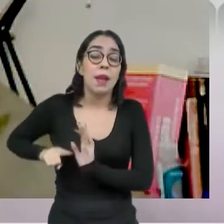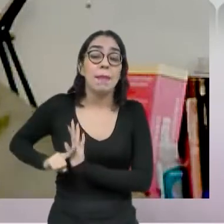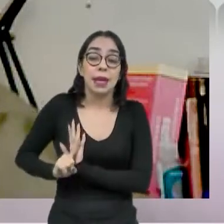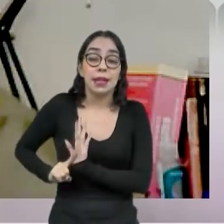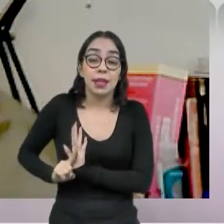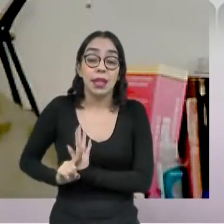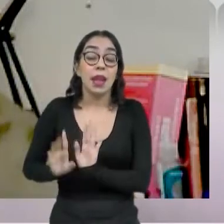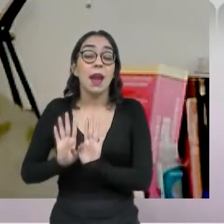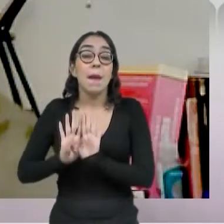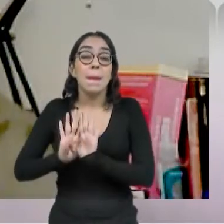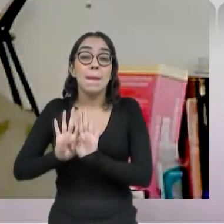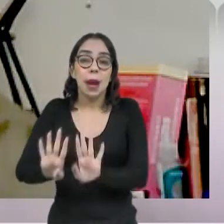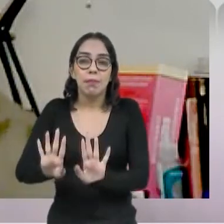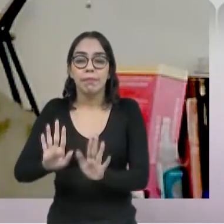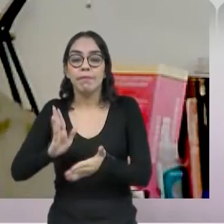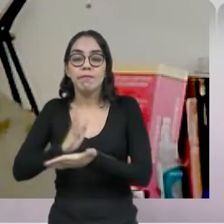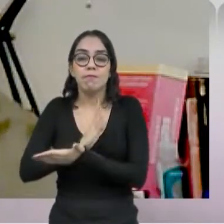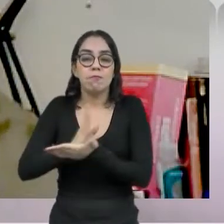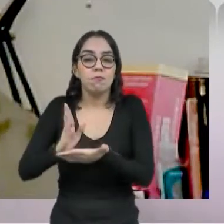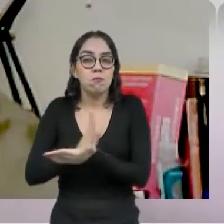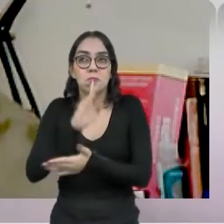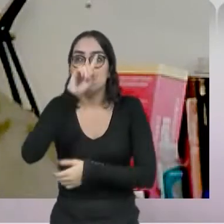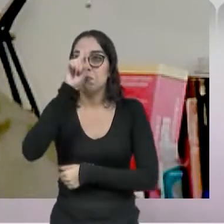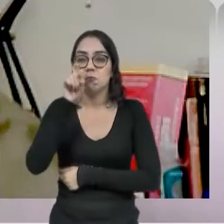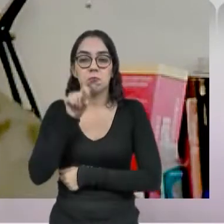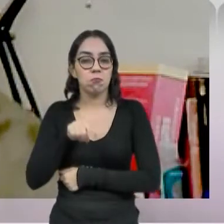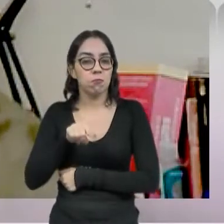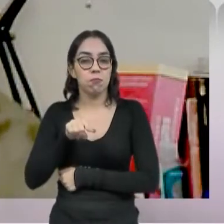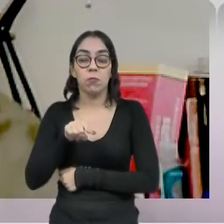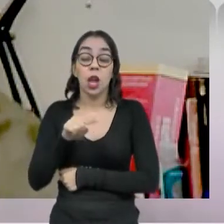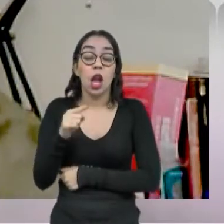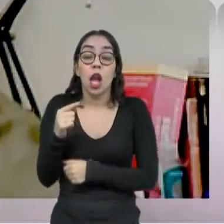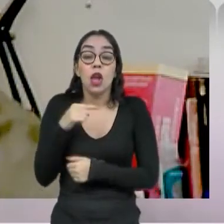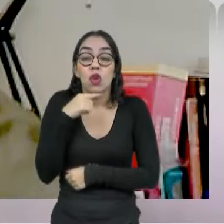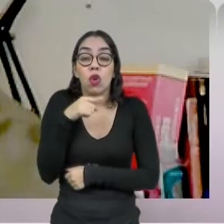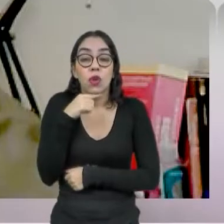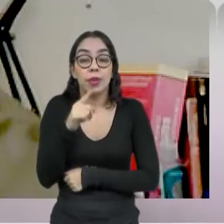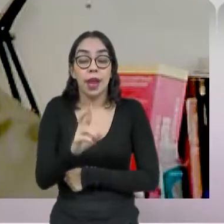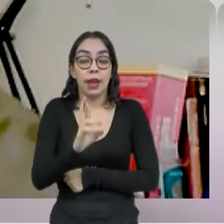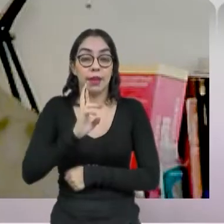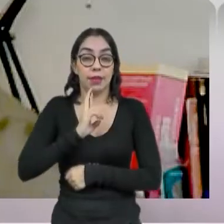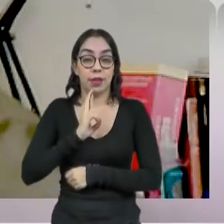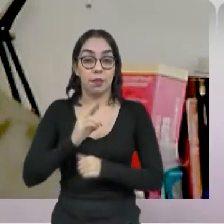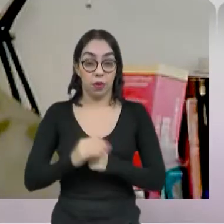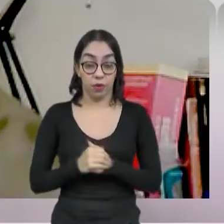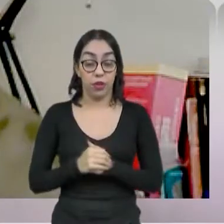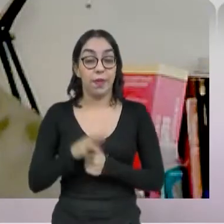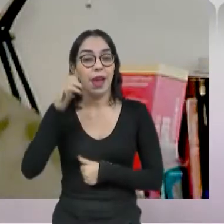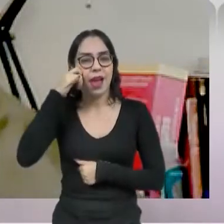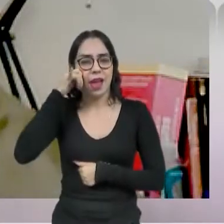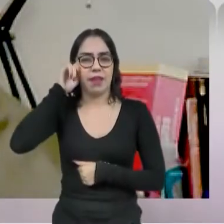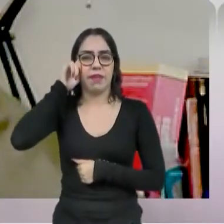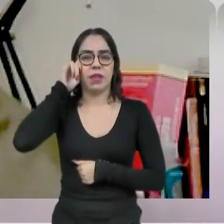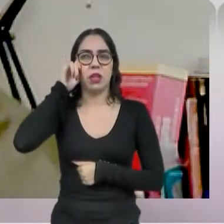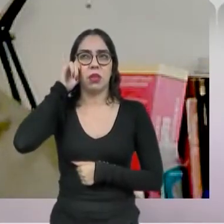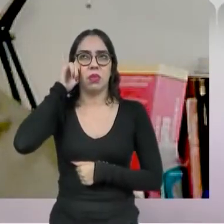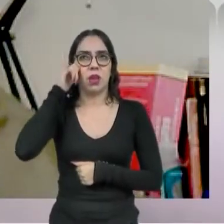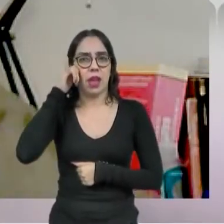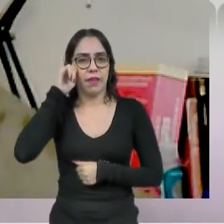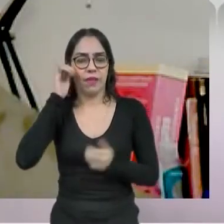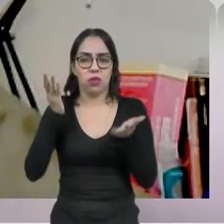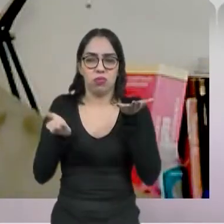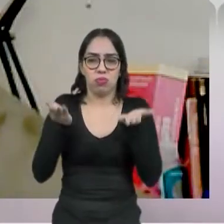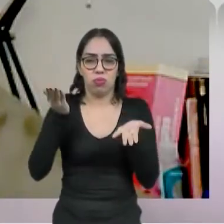e padre Cícero, para mim, ainda continua a ser uma interrogação, né? Eu evito o julgamento sumário, assim como eu fiz